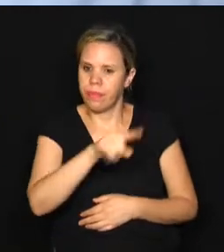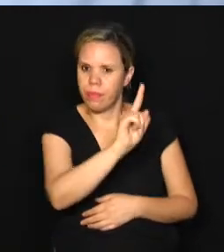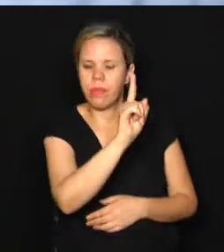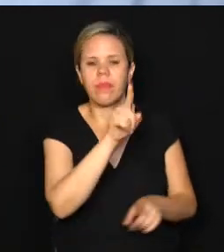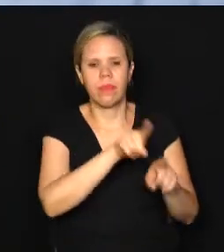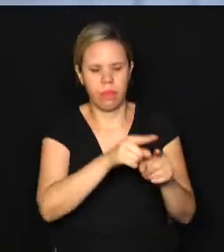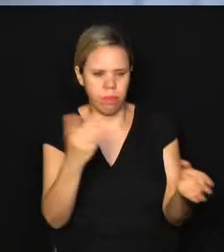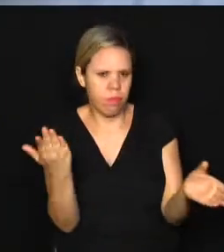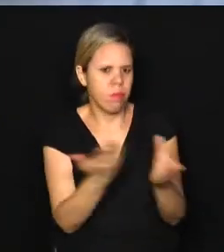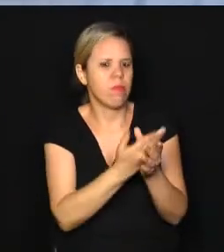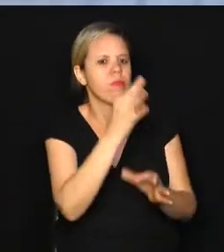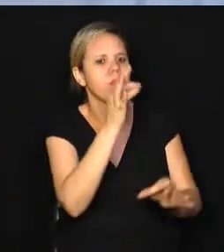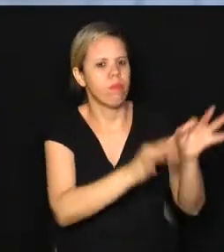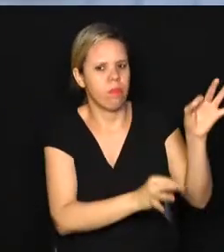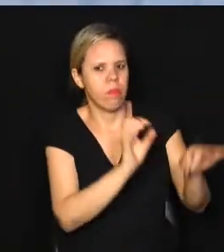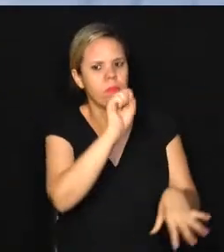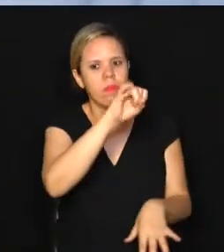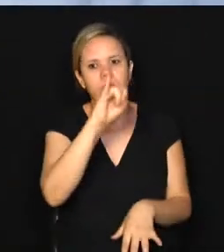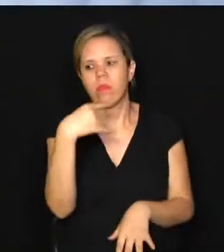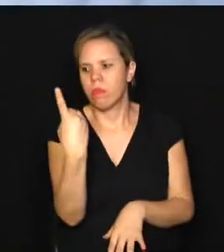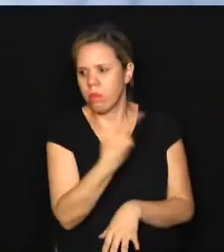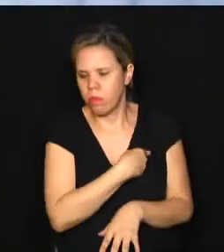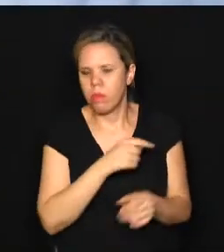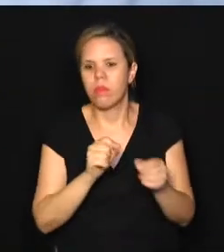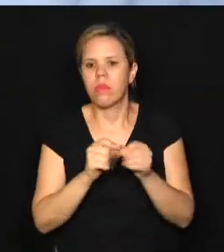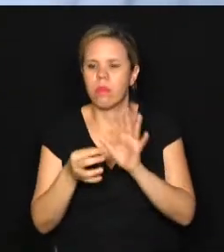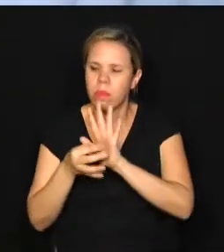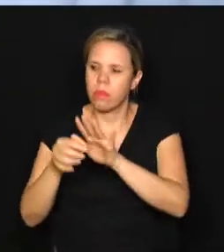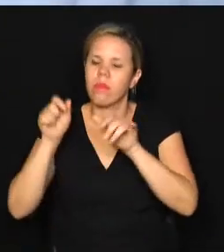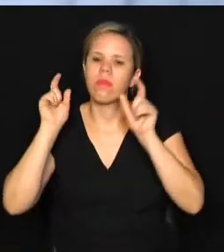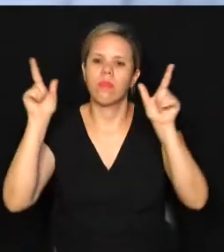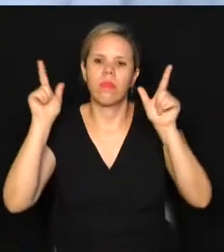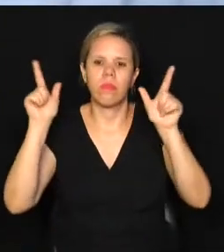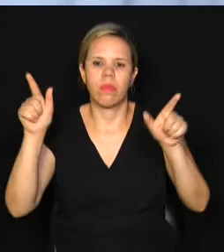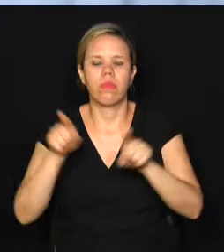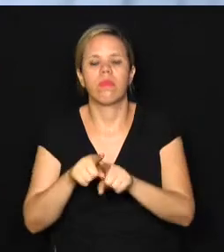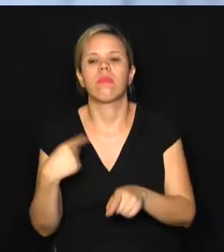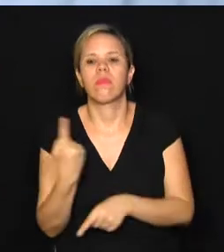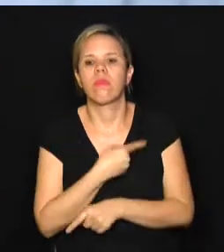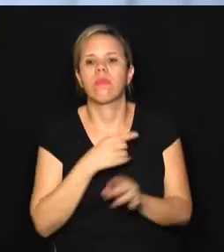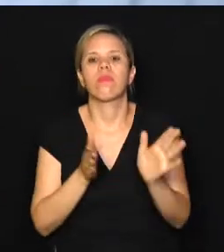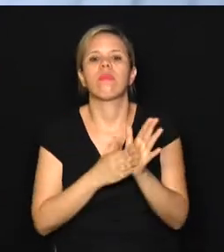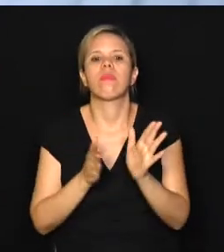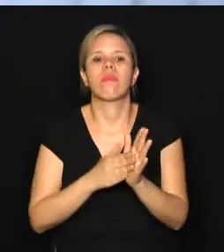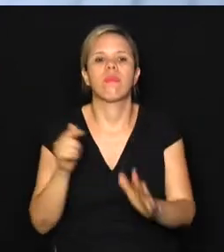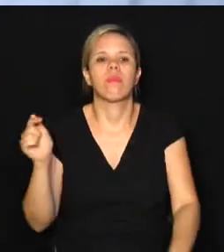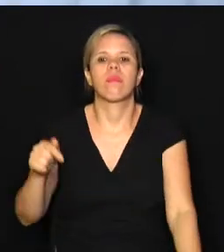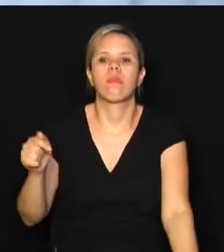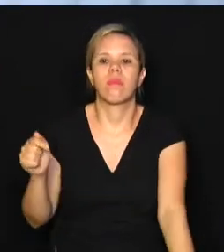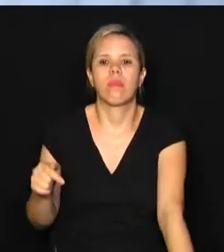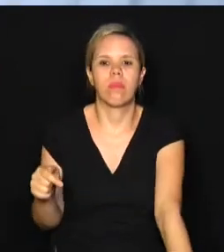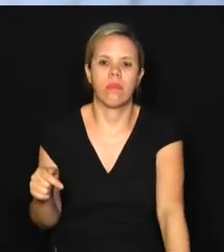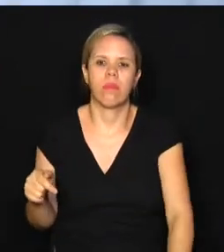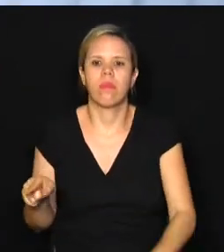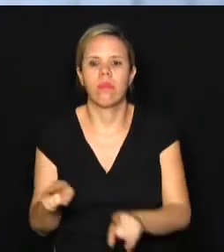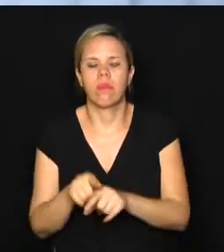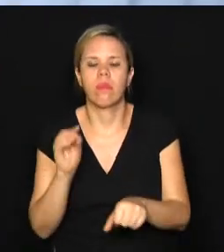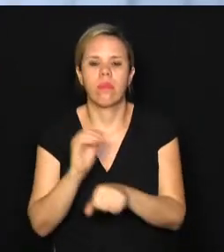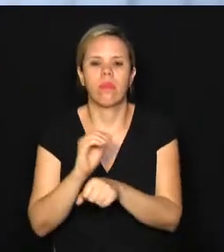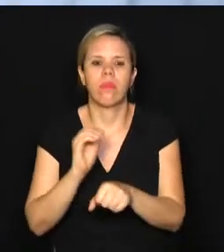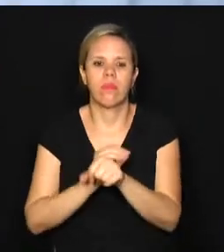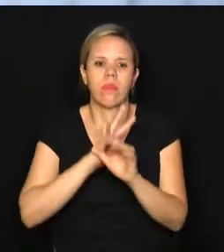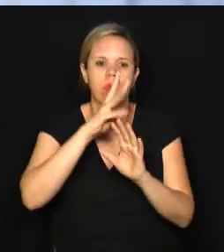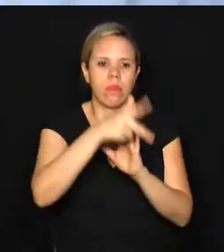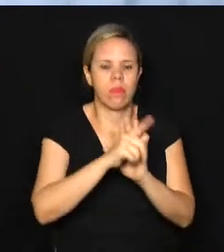ações, se for o caso, a gente vai fazer manifestações, porque o nosso propósito aqui, além da questão da preservação ambiental, também